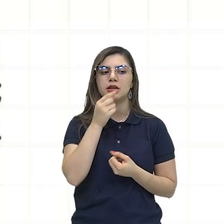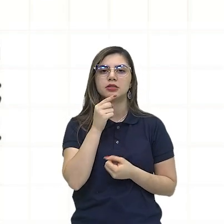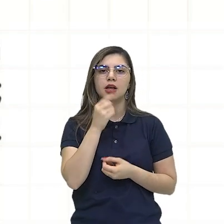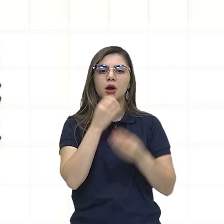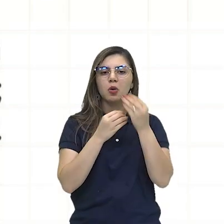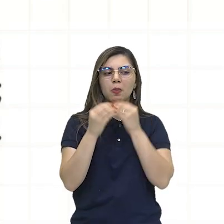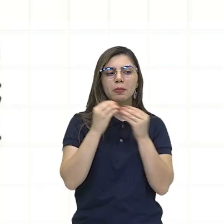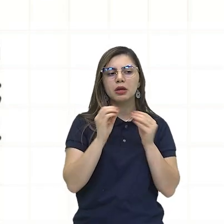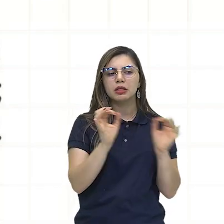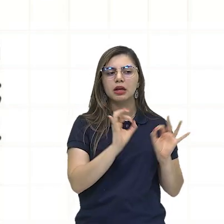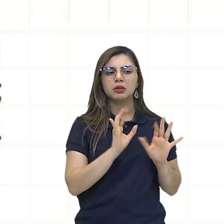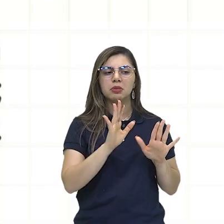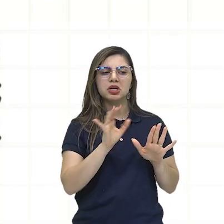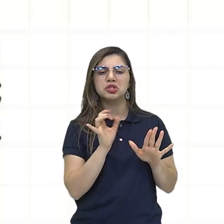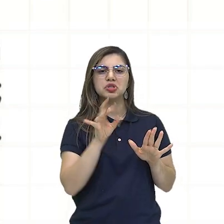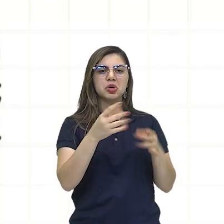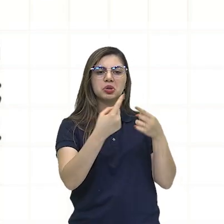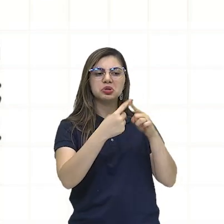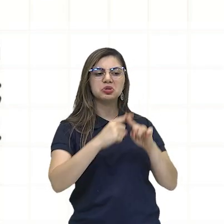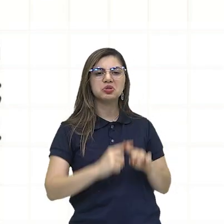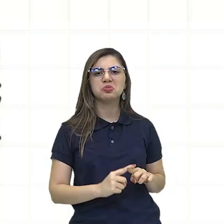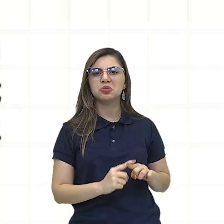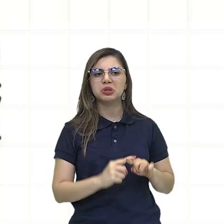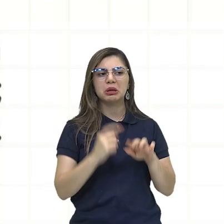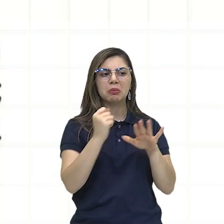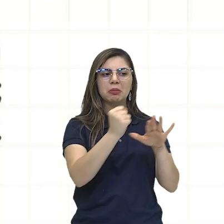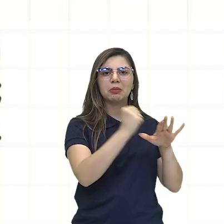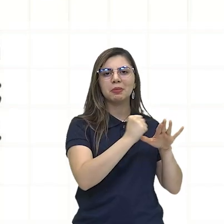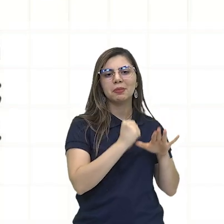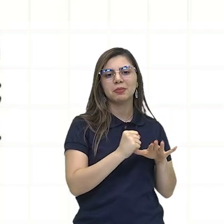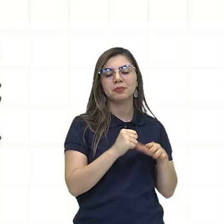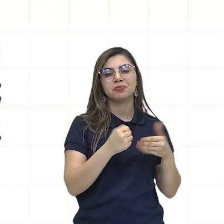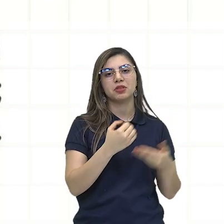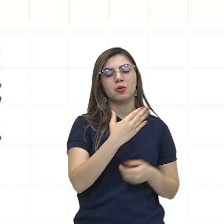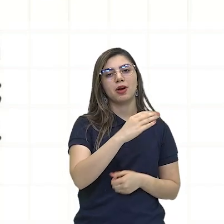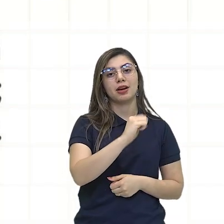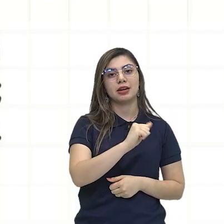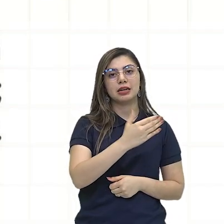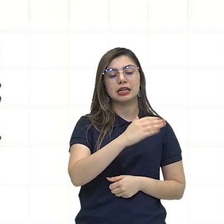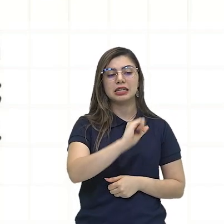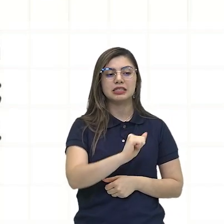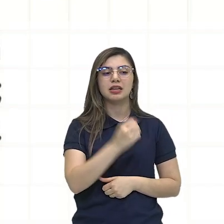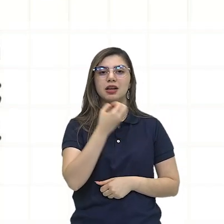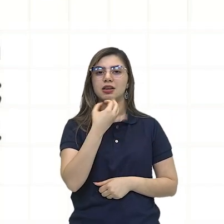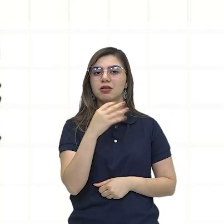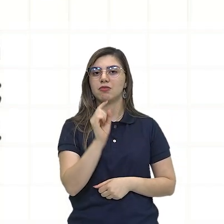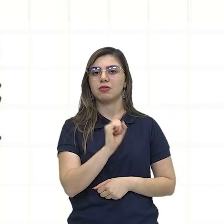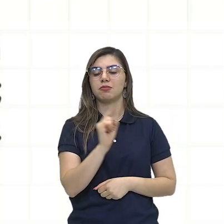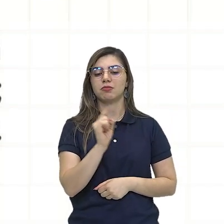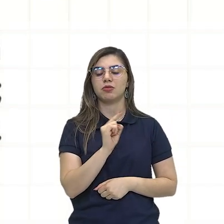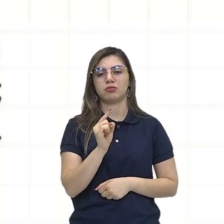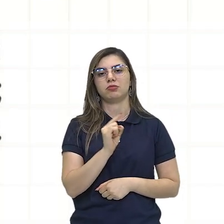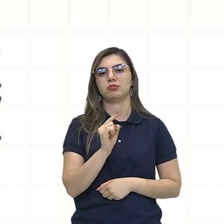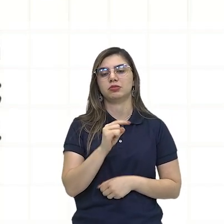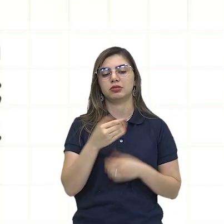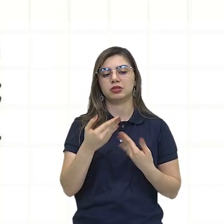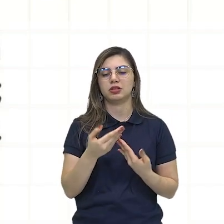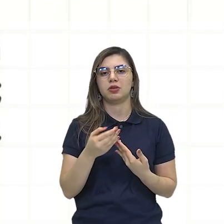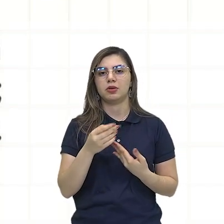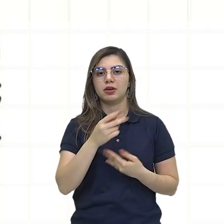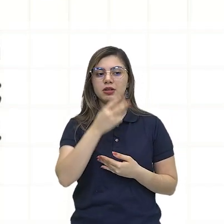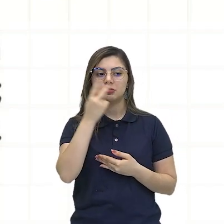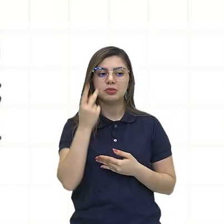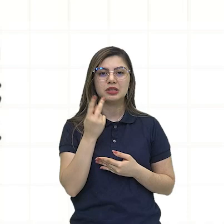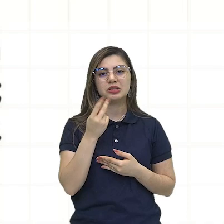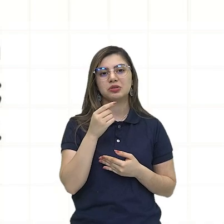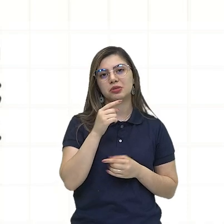seja apenas uma forma de competição. Então, a caça ela já não é mais bem vista, ela não é mais incentivada